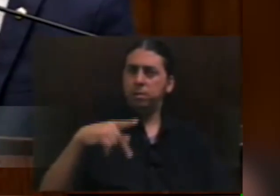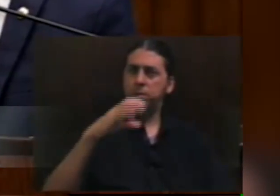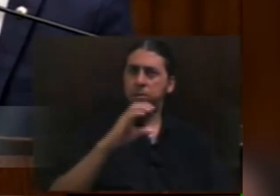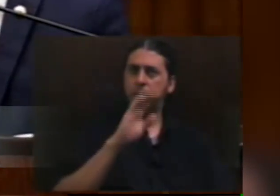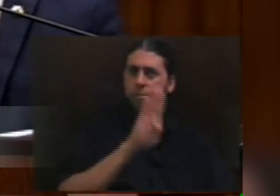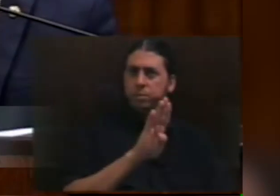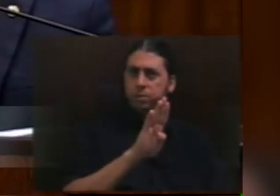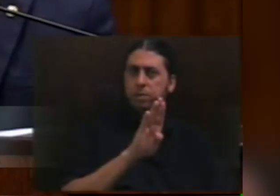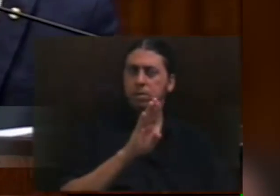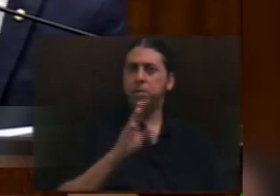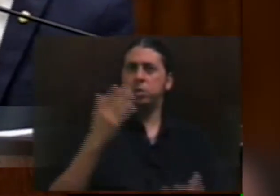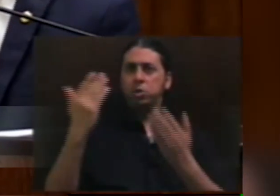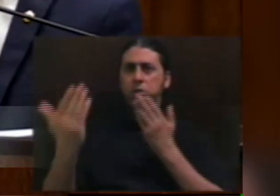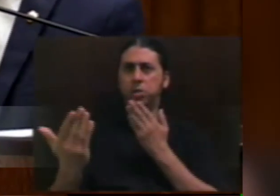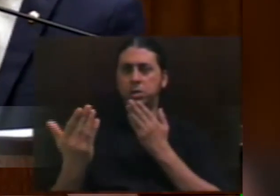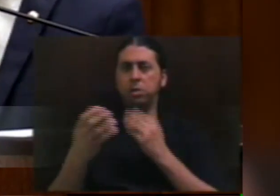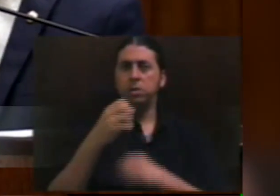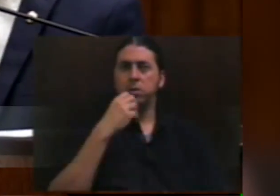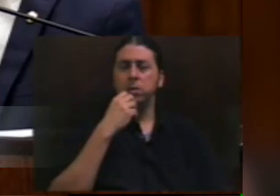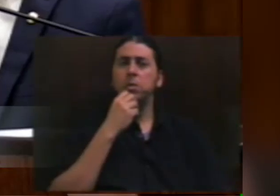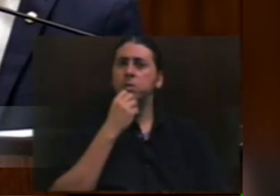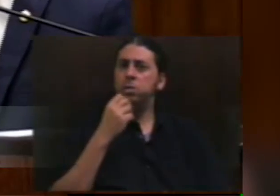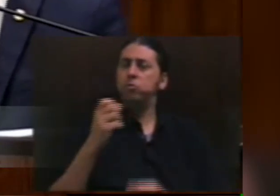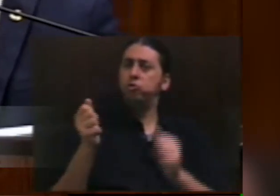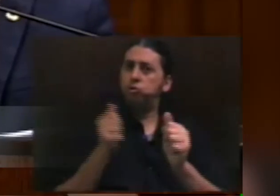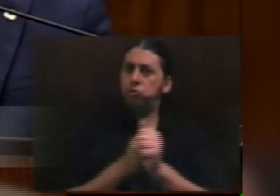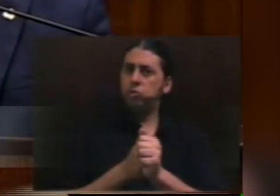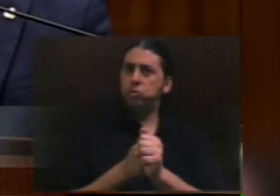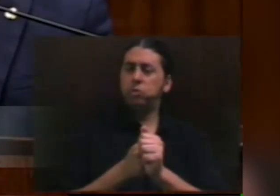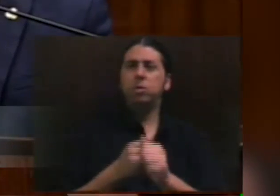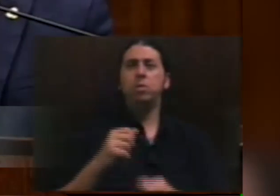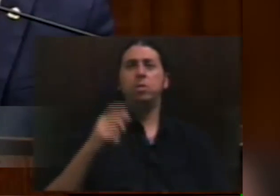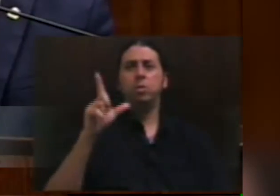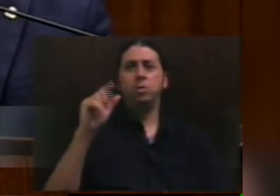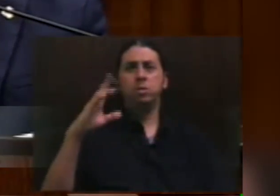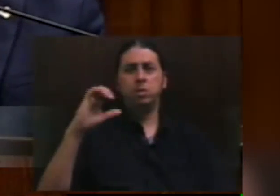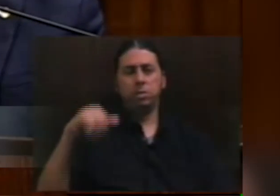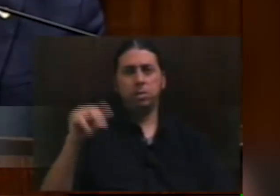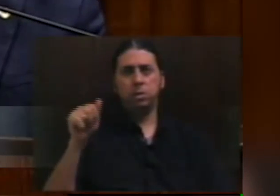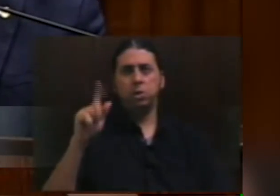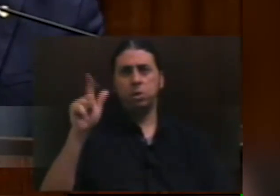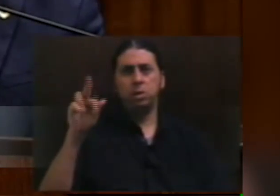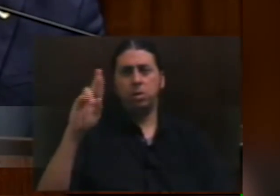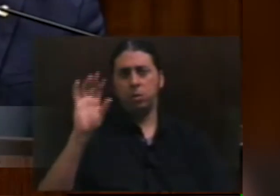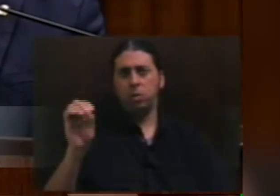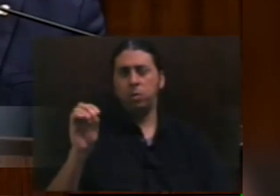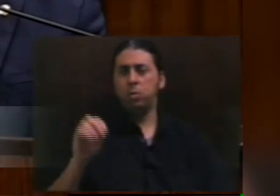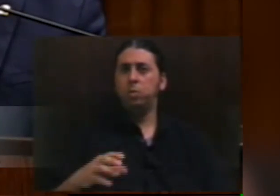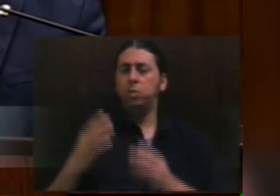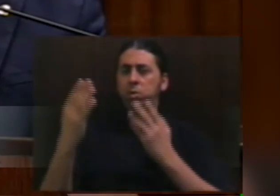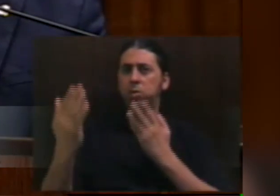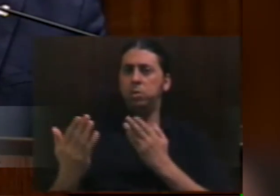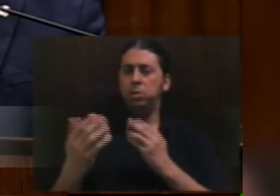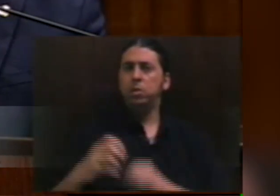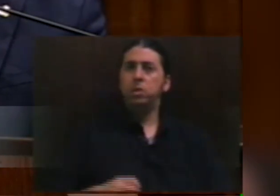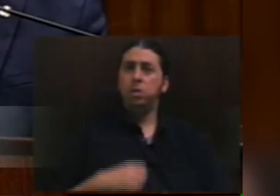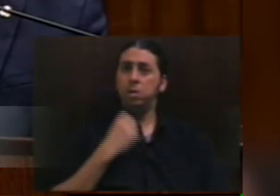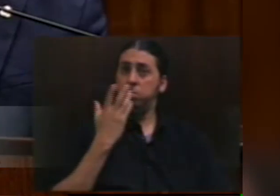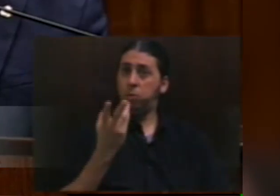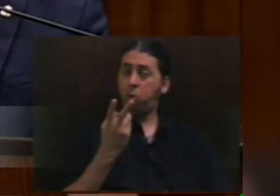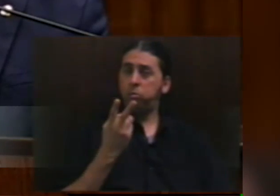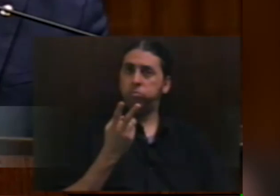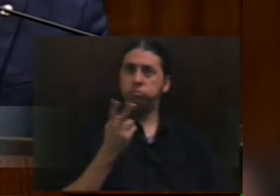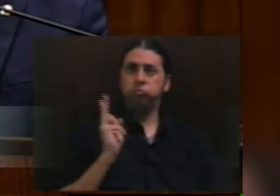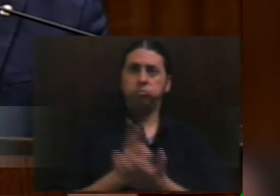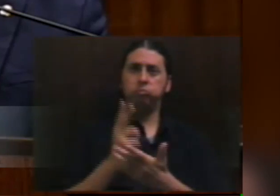Genro, disse que para um bom conservador, deputado Thiago Simon, ouça bem, que por um bom conservador deveria